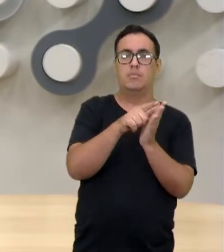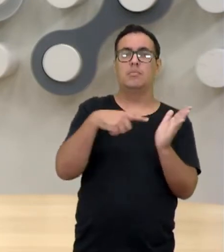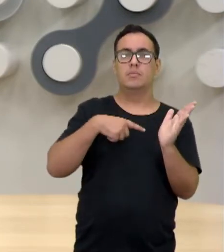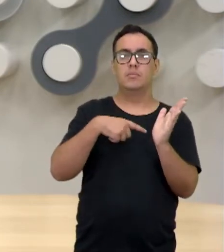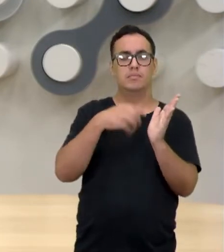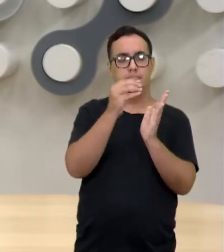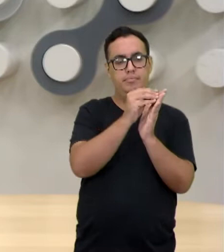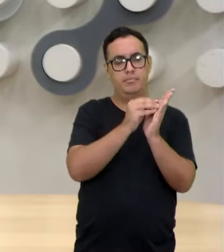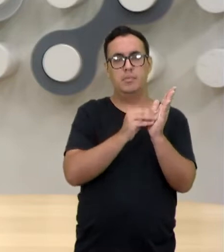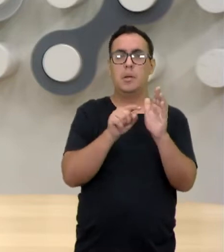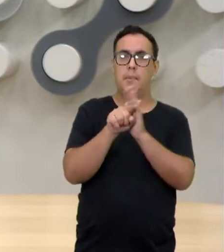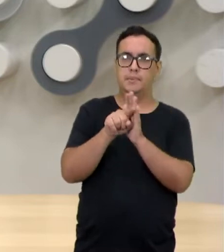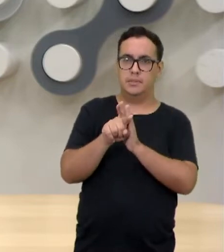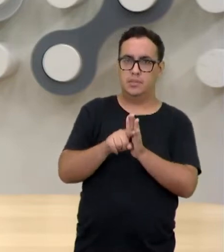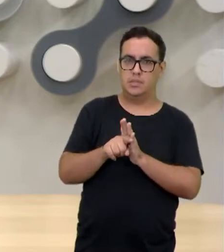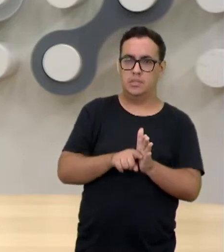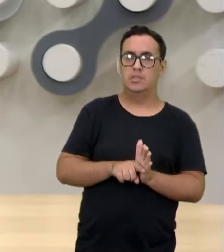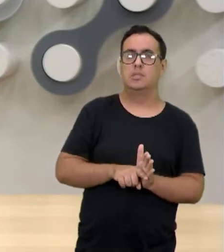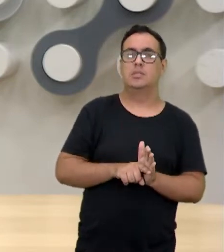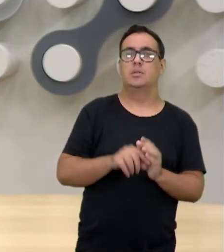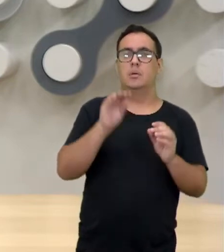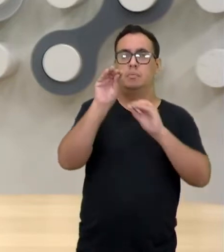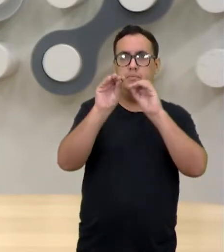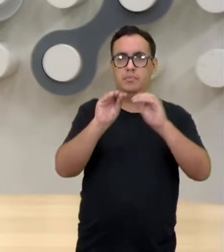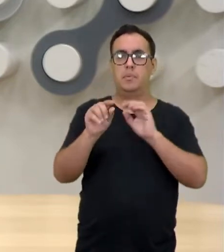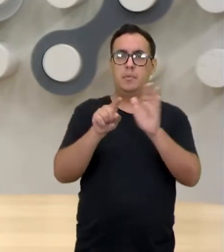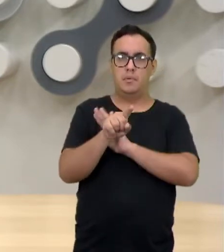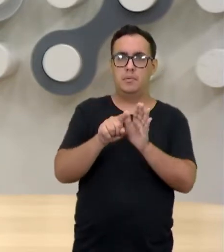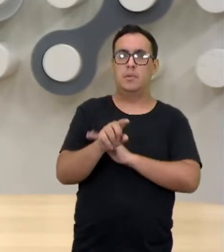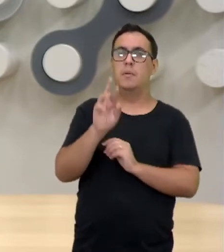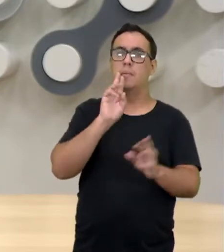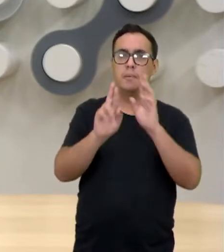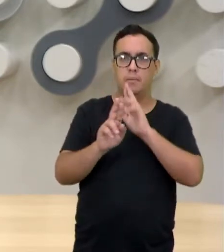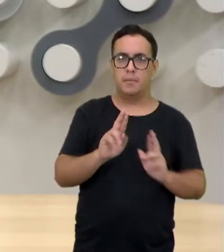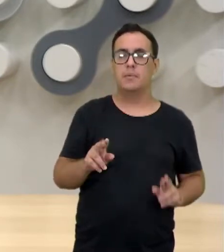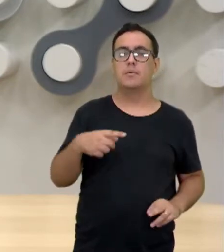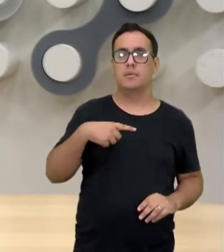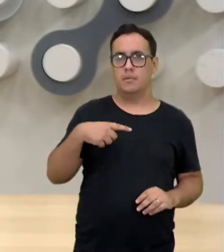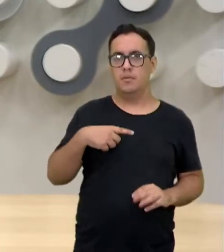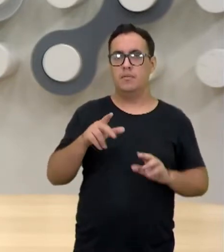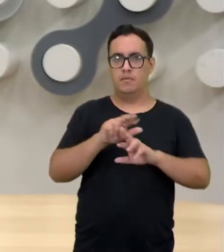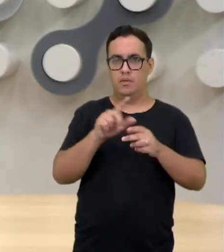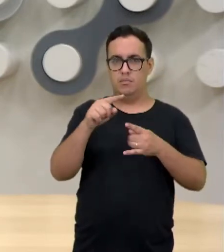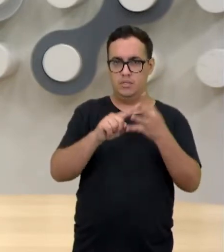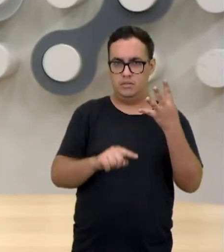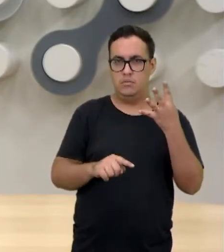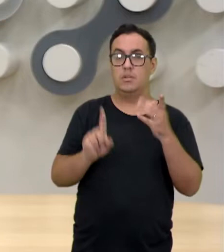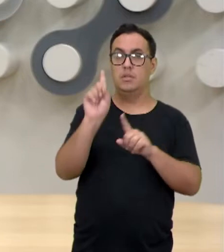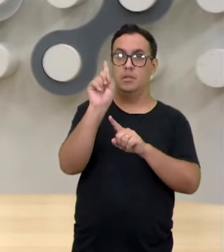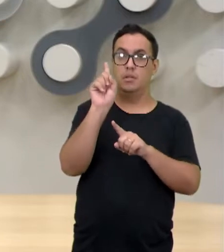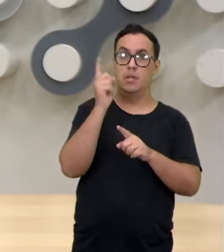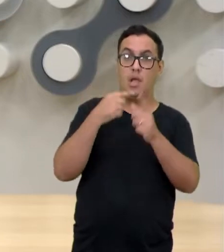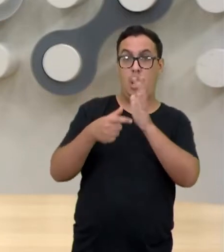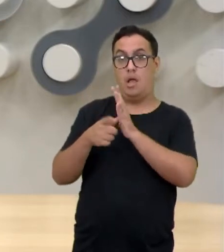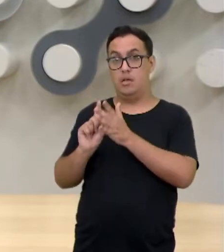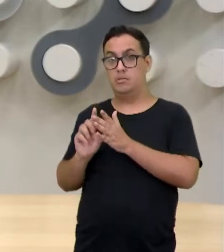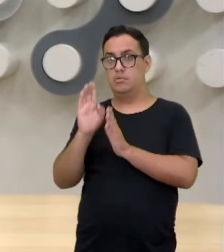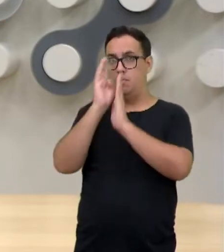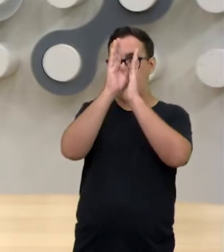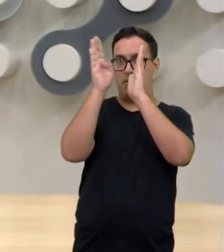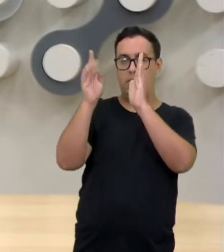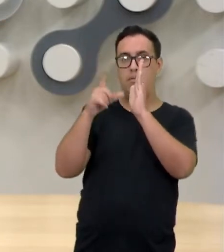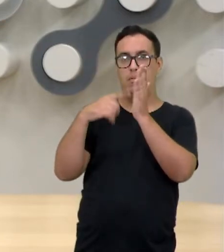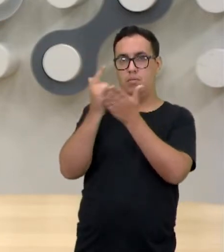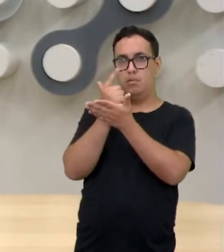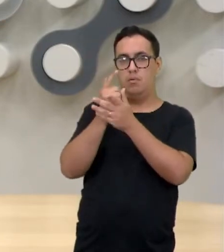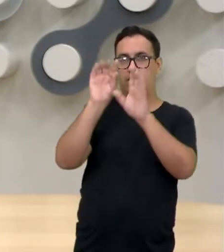para responder a essas perguntas orientadoras e, ao final do trabalho, antes da bibliografia, enfim, vocês podem construir lá